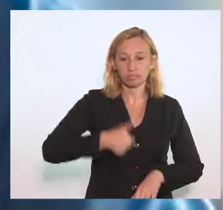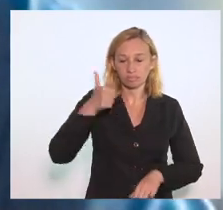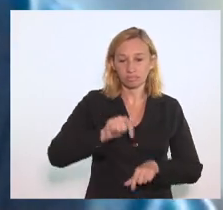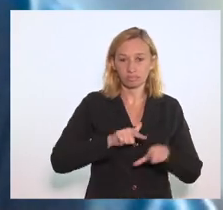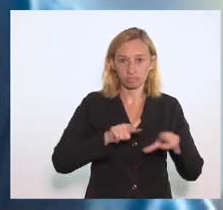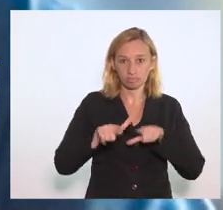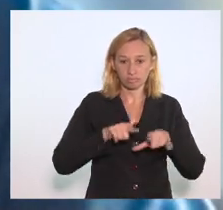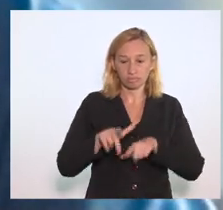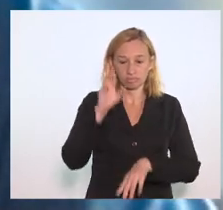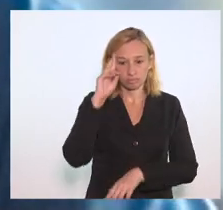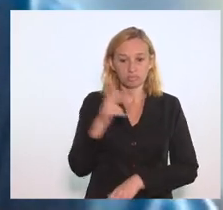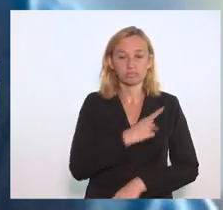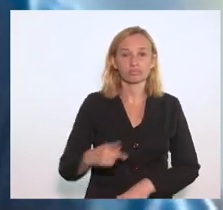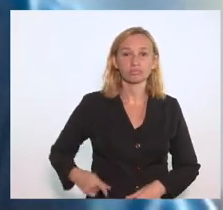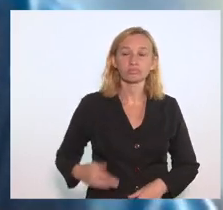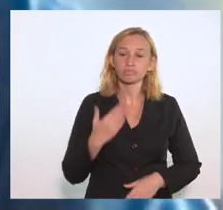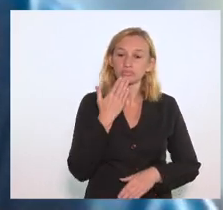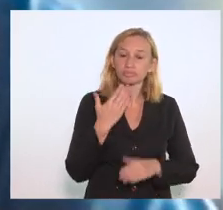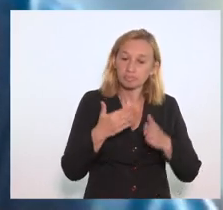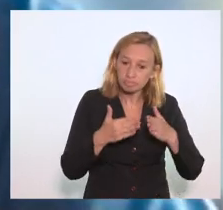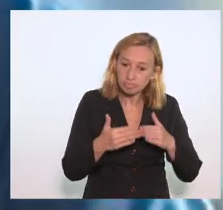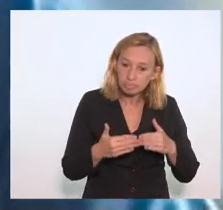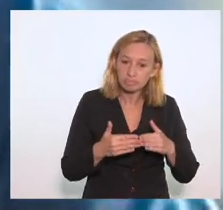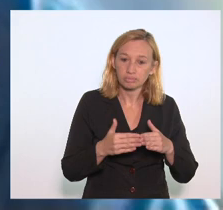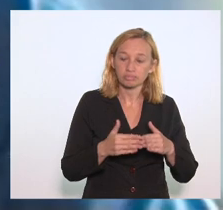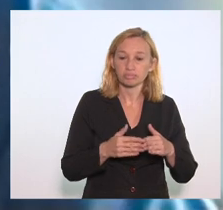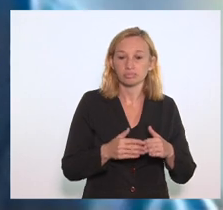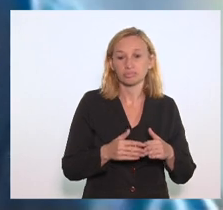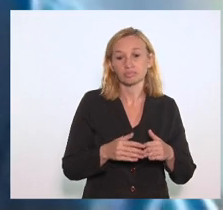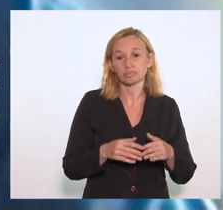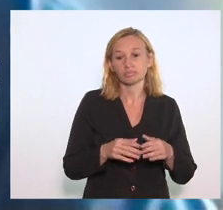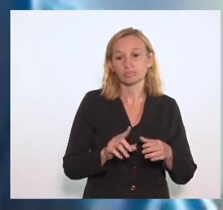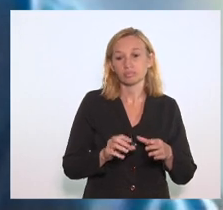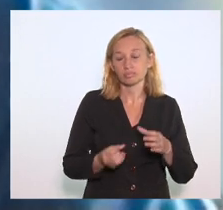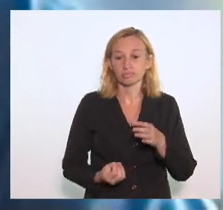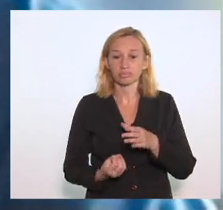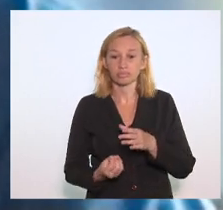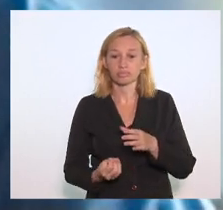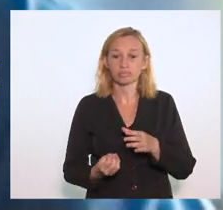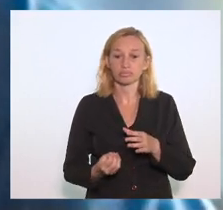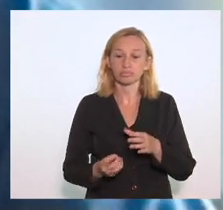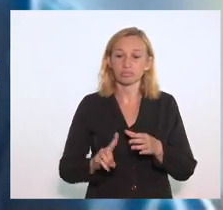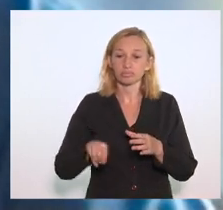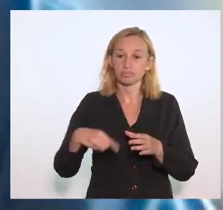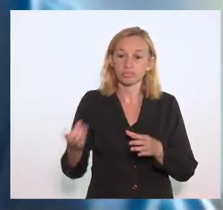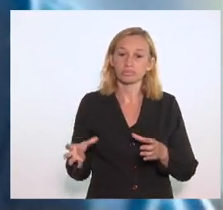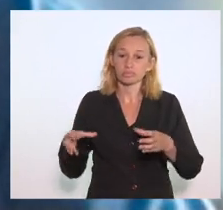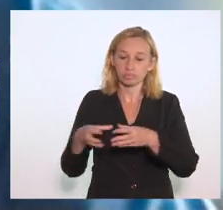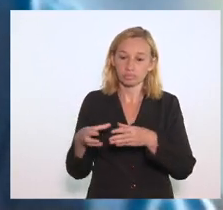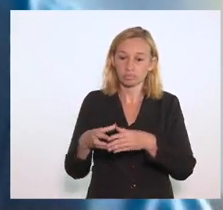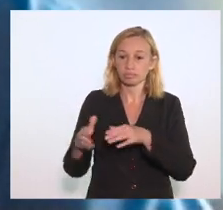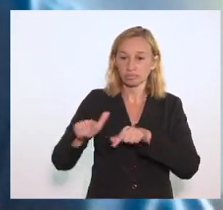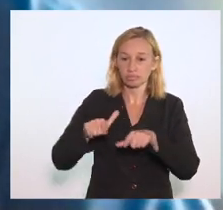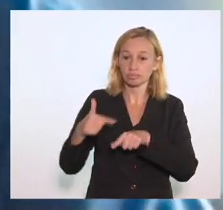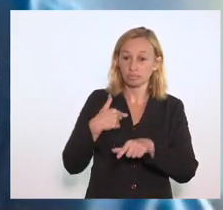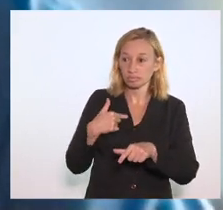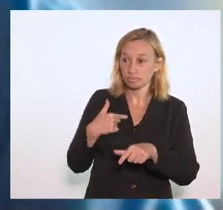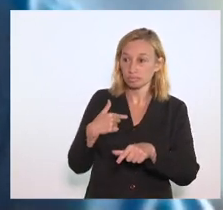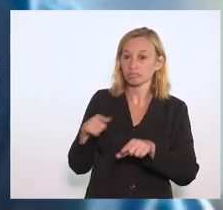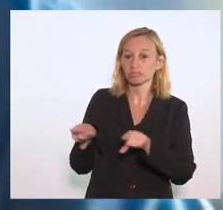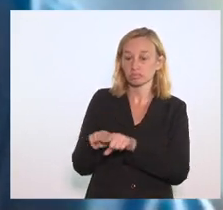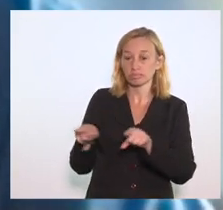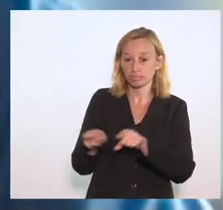presidente, eu quero pedir licença ao senhor que vai ser instalada agora a comissão de trabalho e eu faço parte também